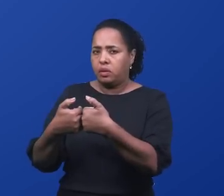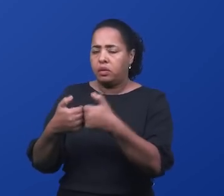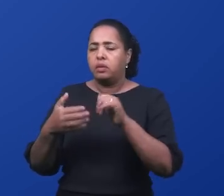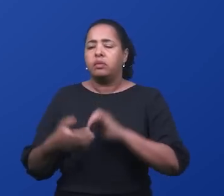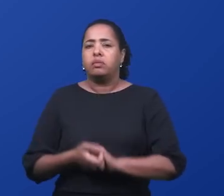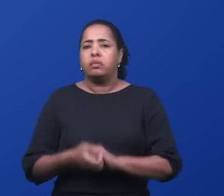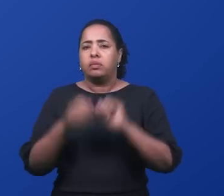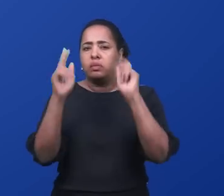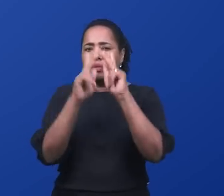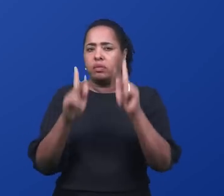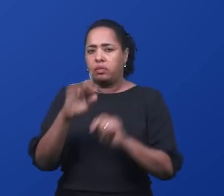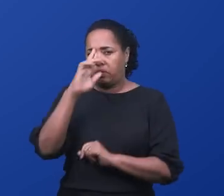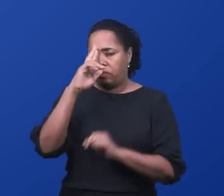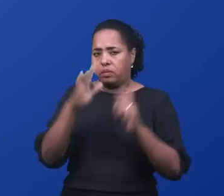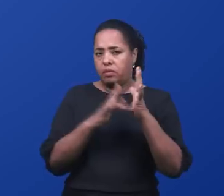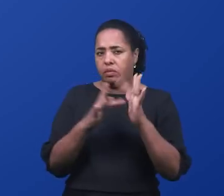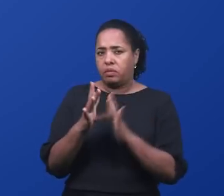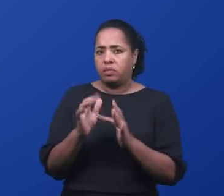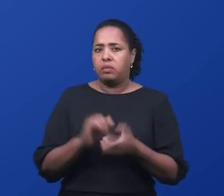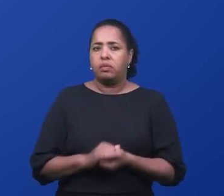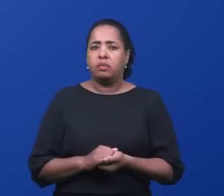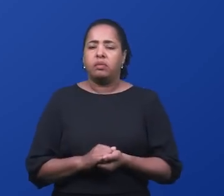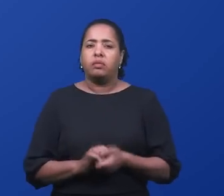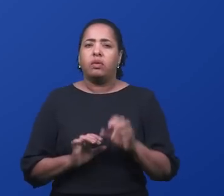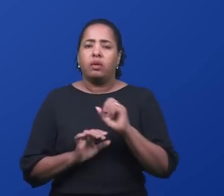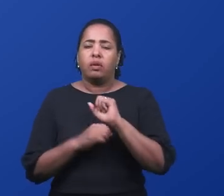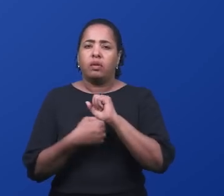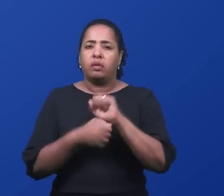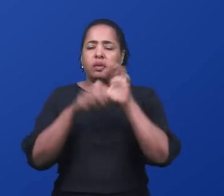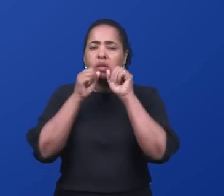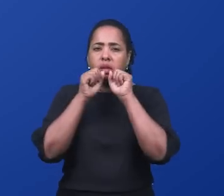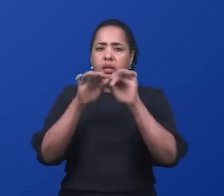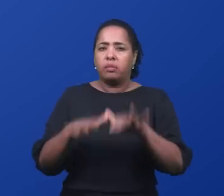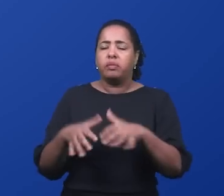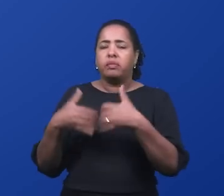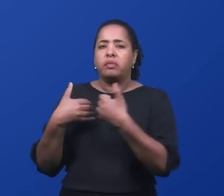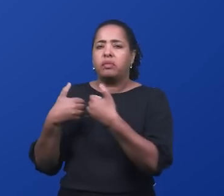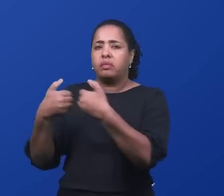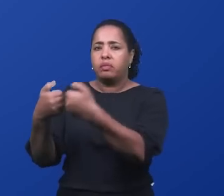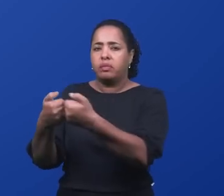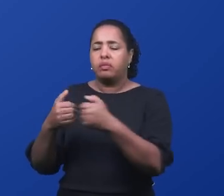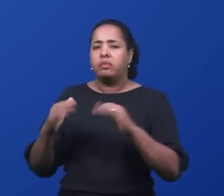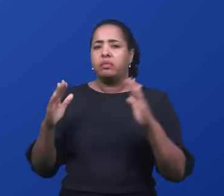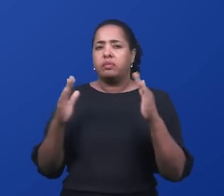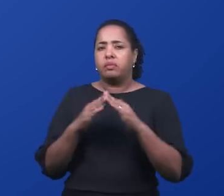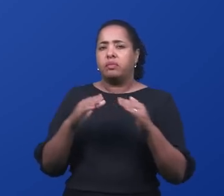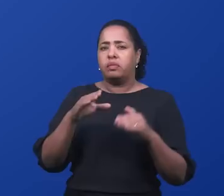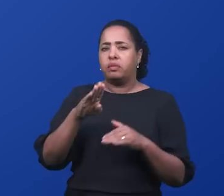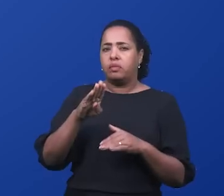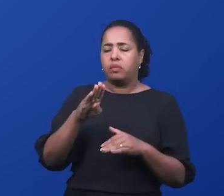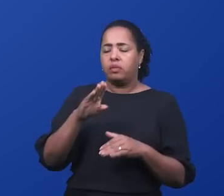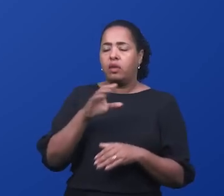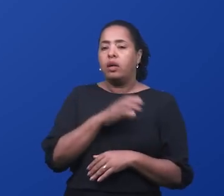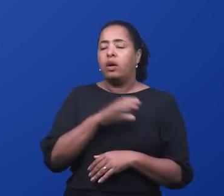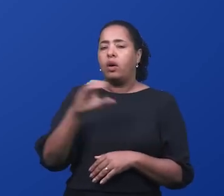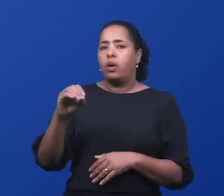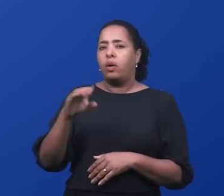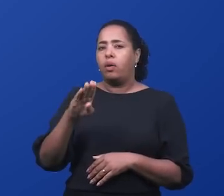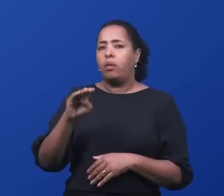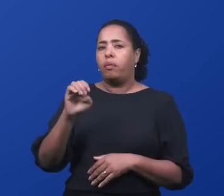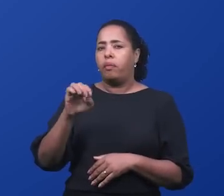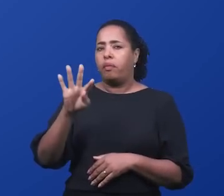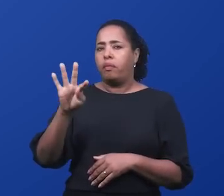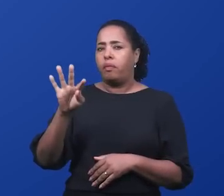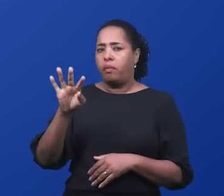da Aliança. A paz do Senhor Jesus. O segredo da bênção da arca para a casa de Obed-Edom foi que